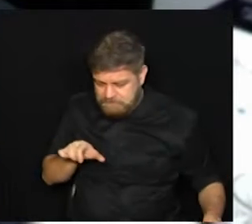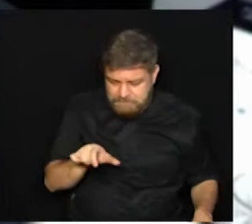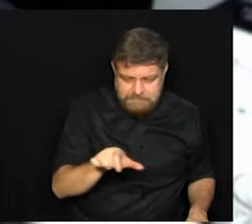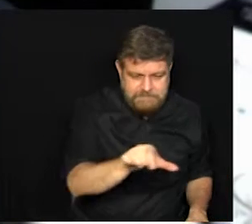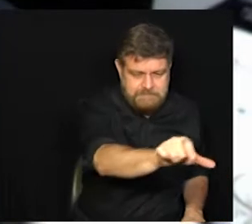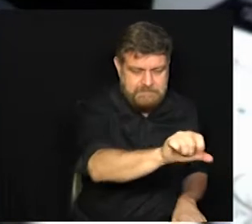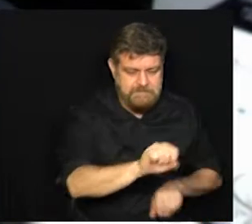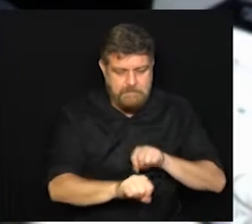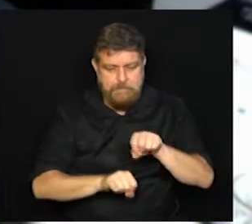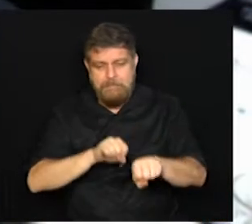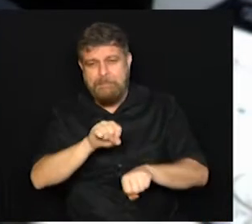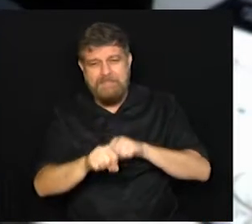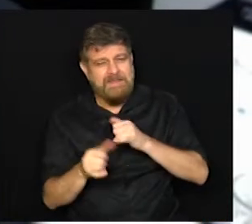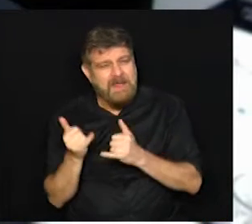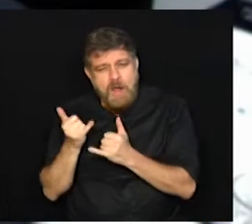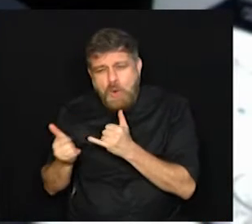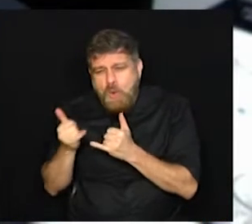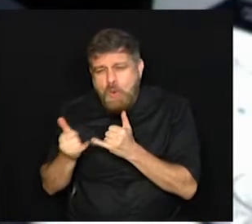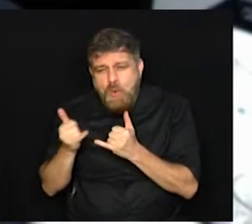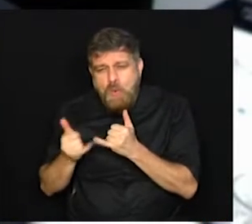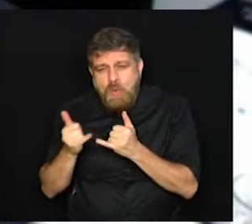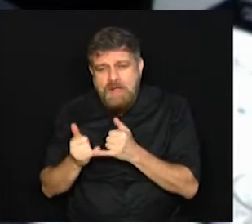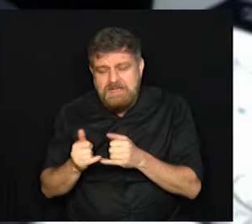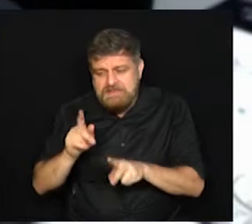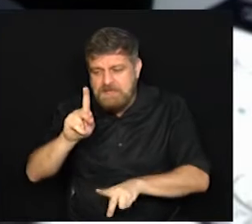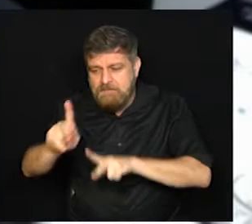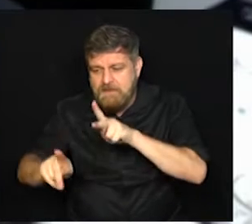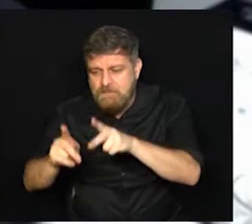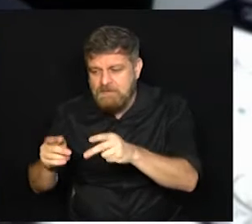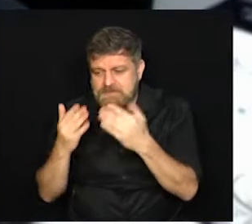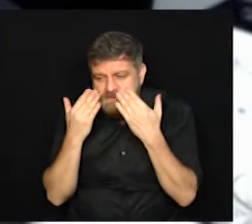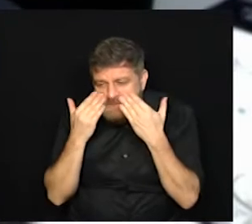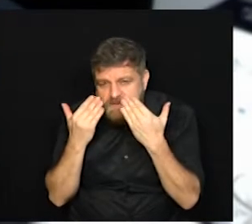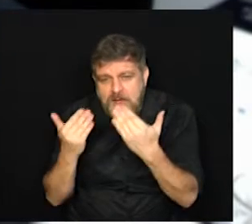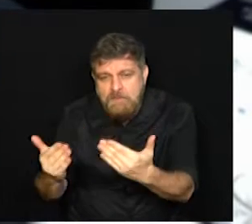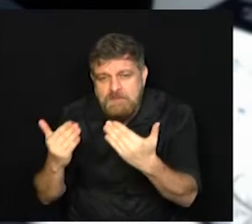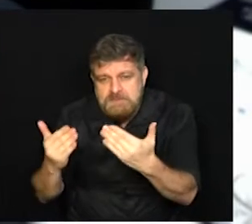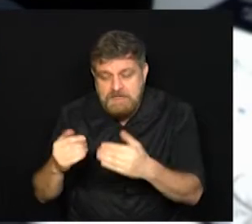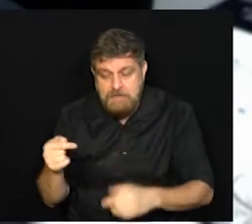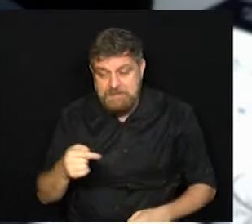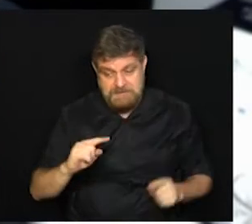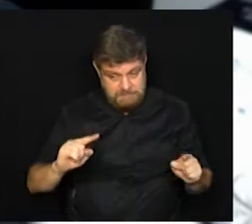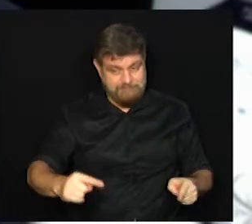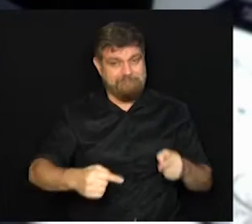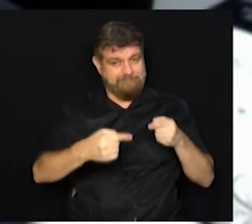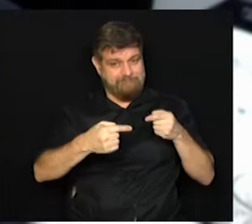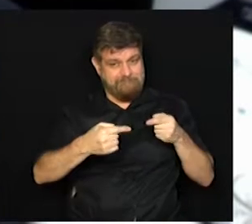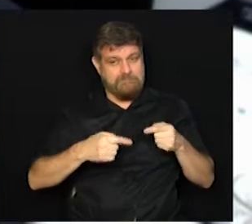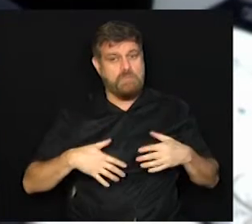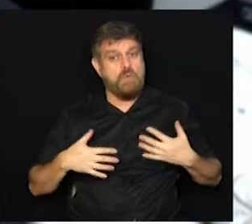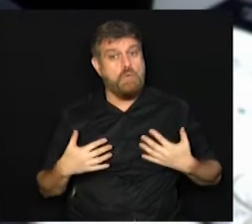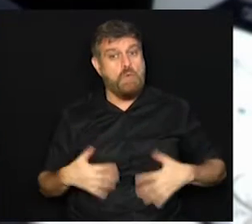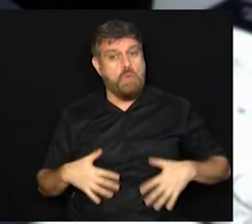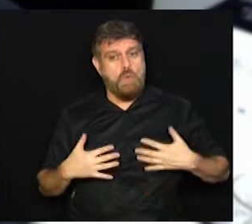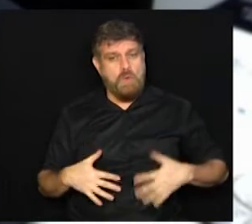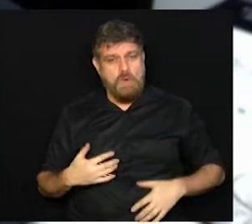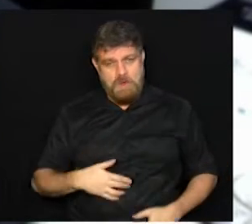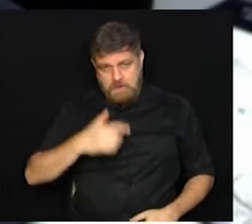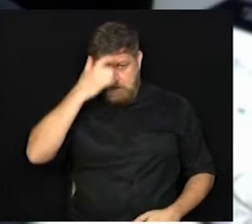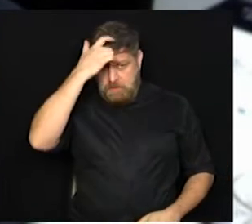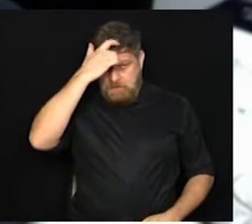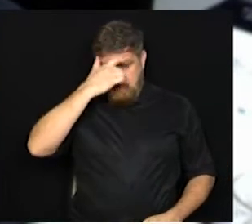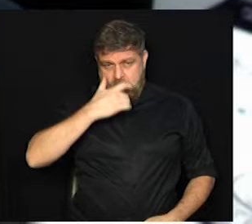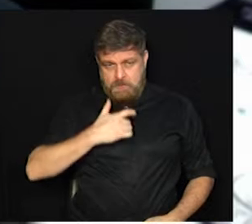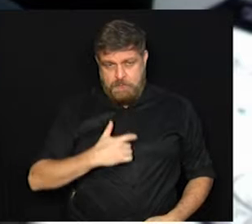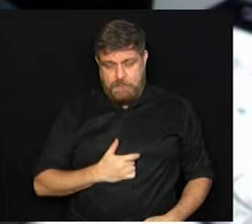para apresentar aí para a população esse grande desafio. Então, acho que eu